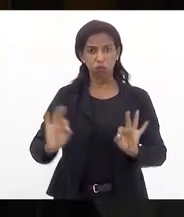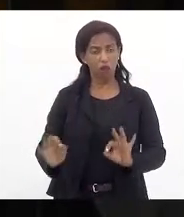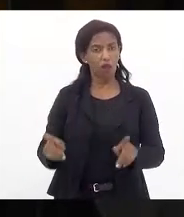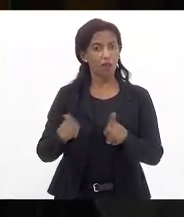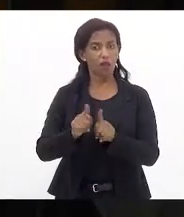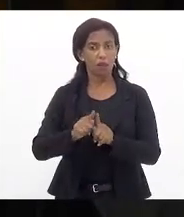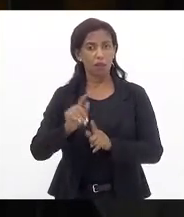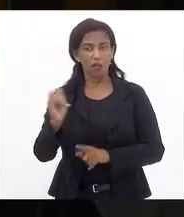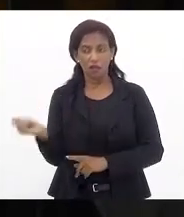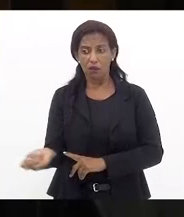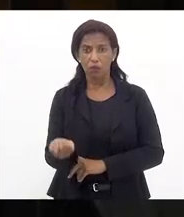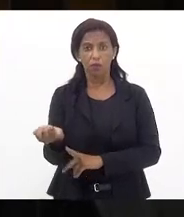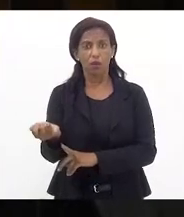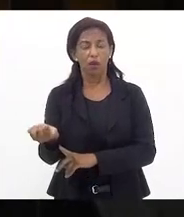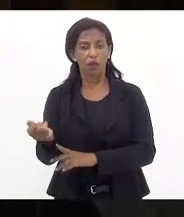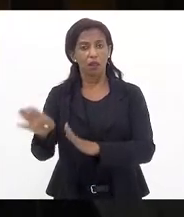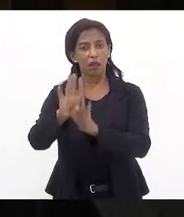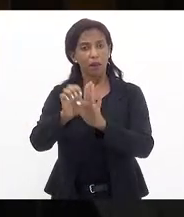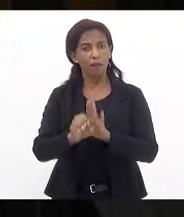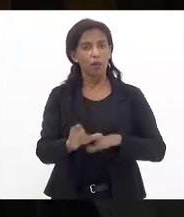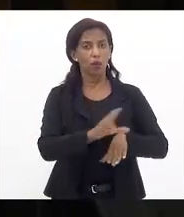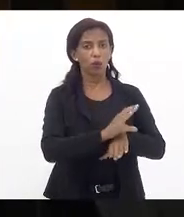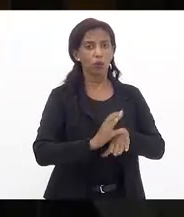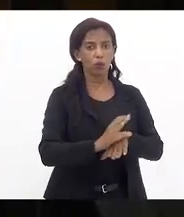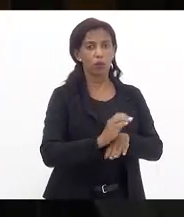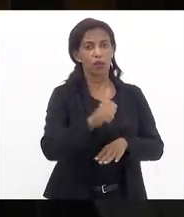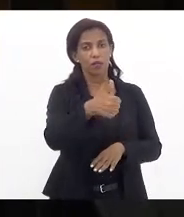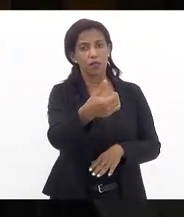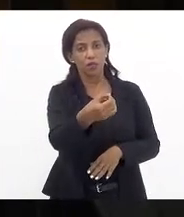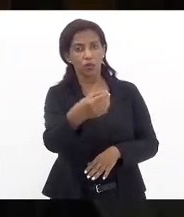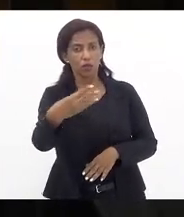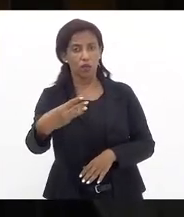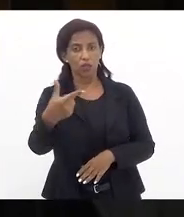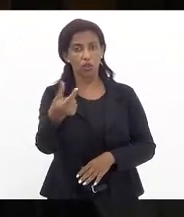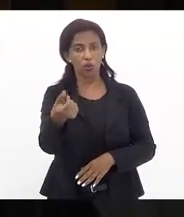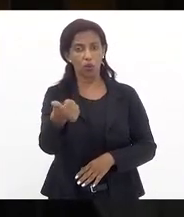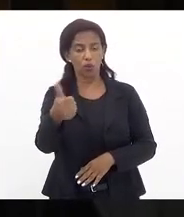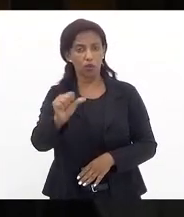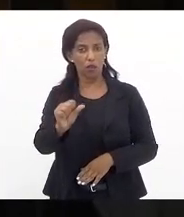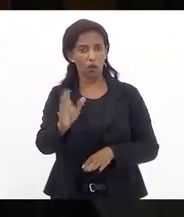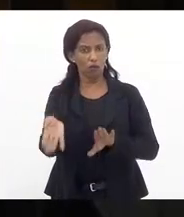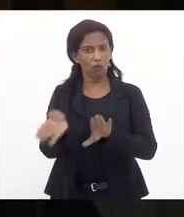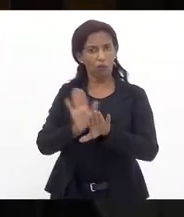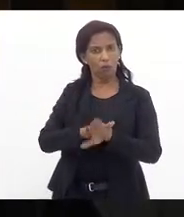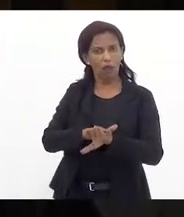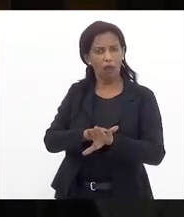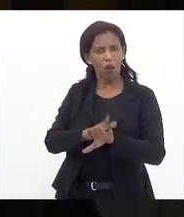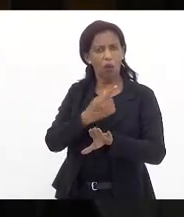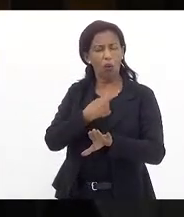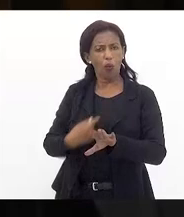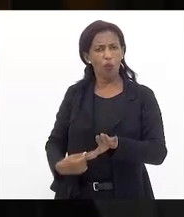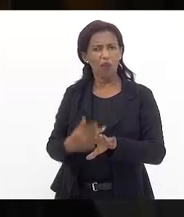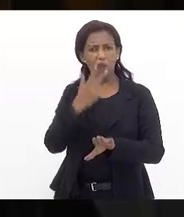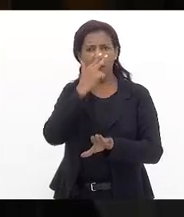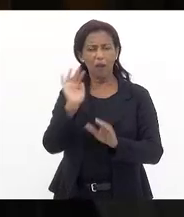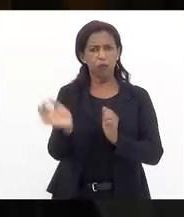são imposições da emenda constitucional 103/2019, atrás da qual se esconde o governador Cláudio Castro, que é a vontade